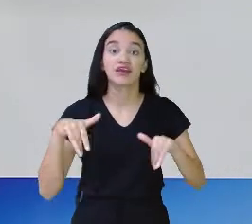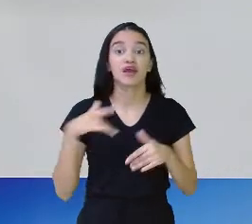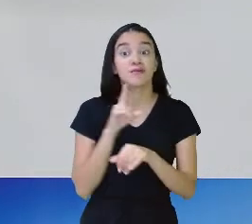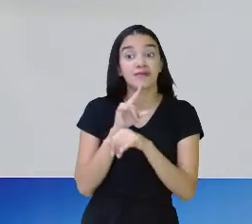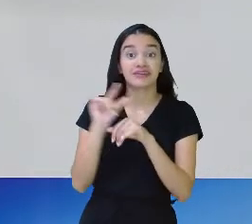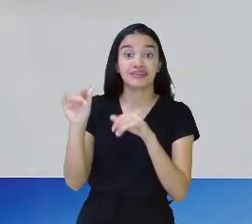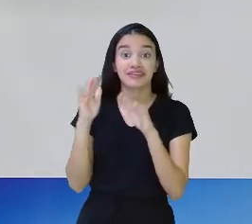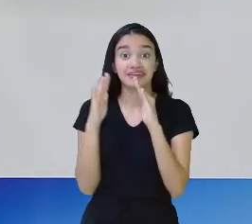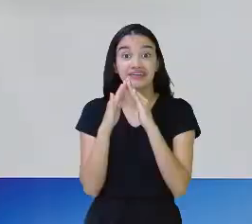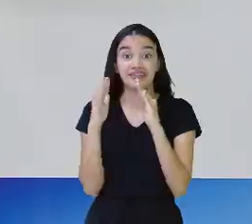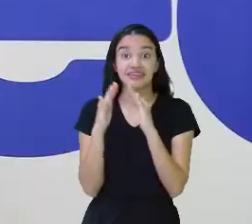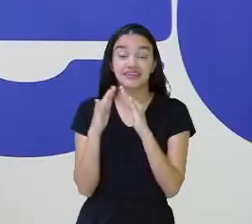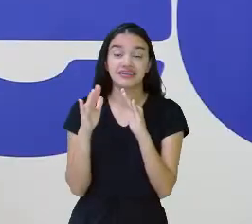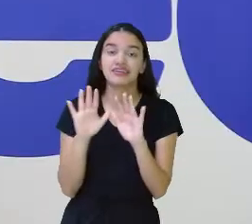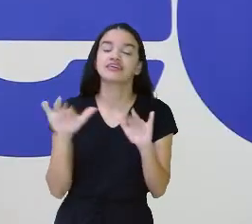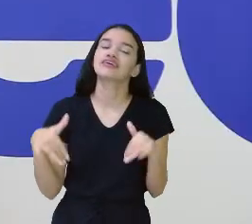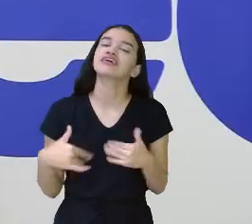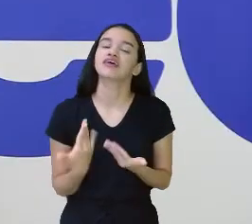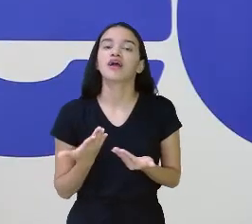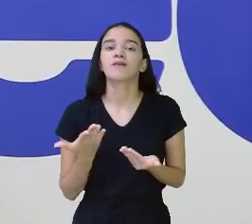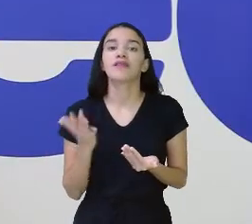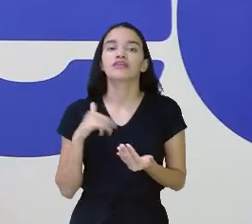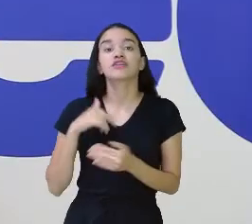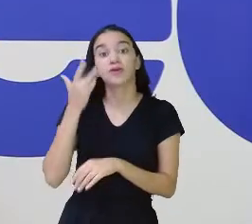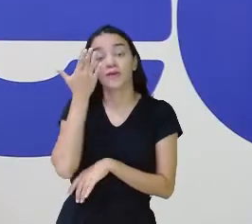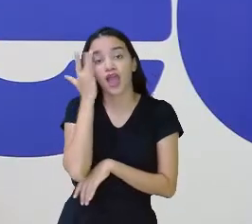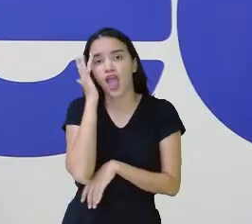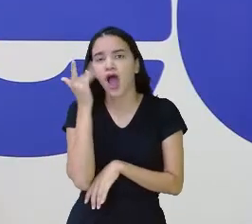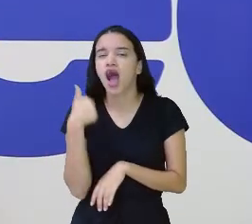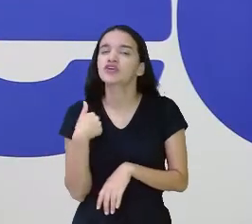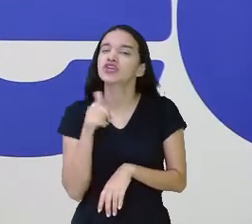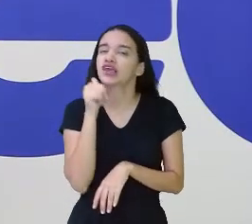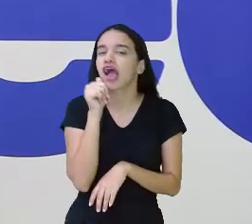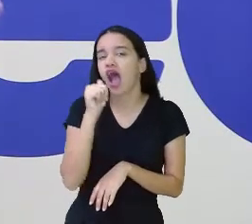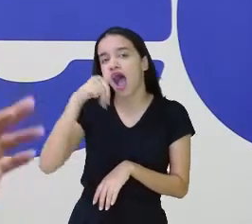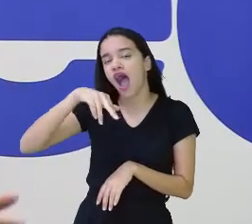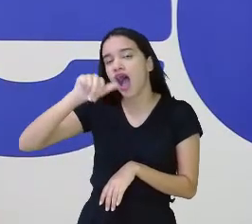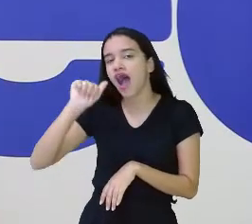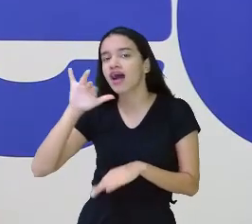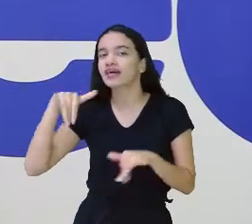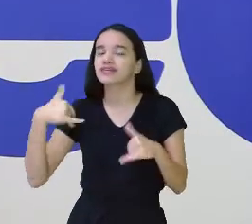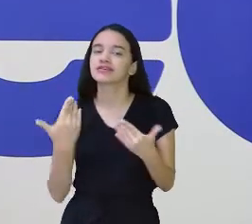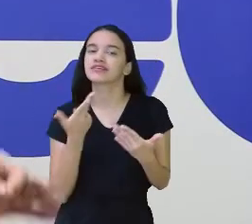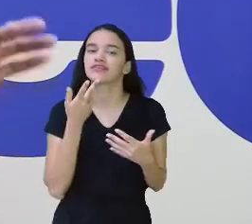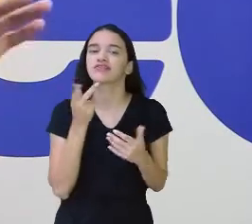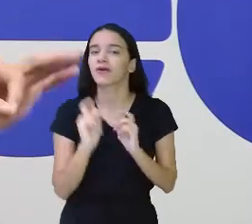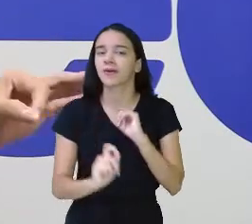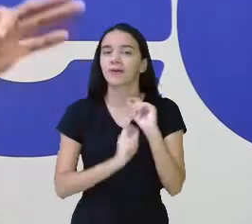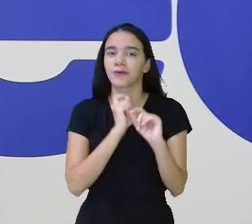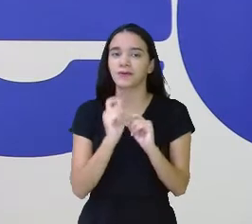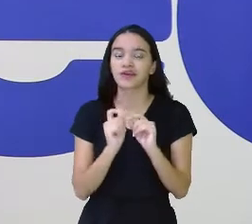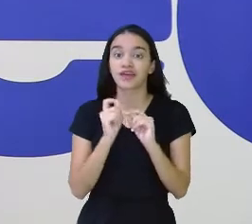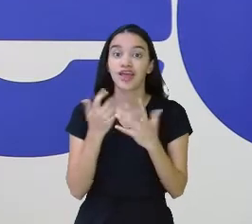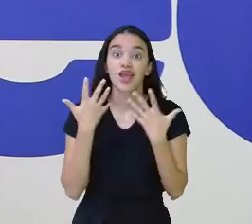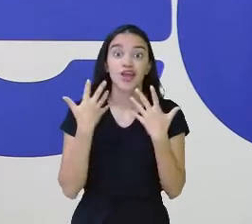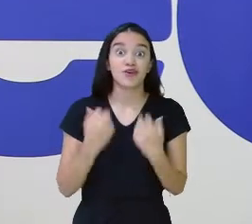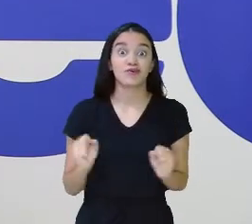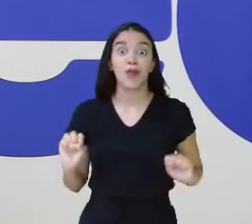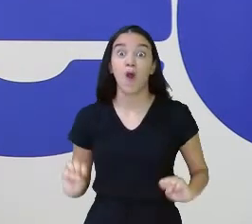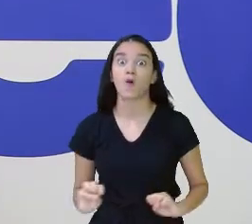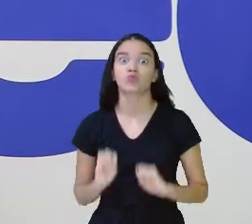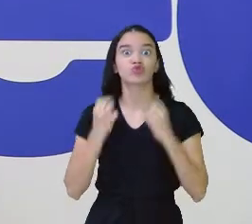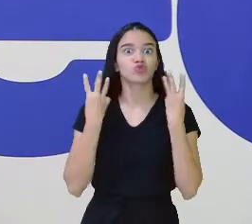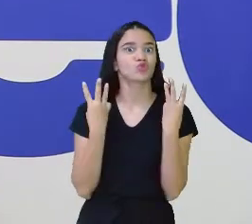sair debaixo dos lençóis. Pois é, e eu acho que a Ana tá aqui com a corda toda, porque ela disse aqui, ó, vamos dar um